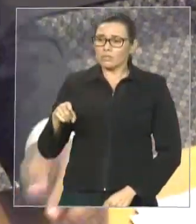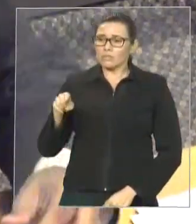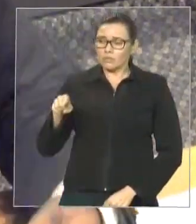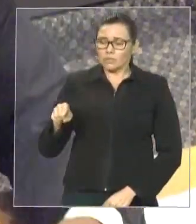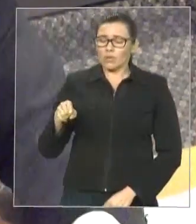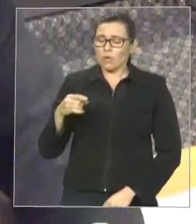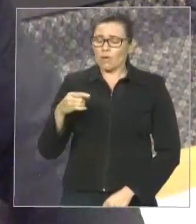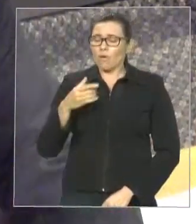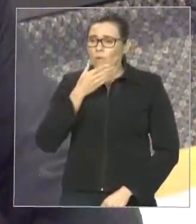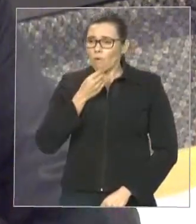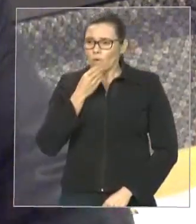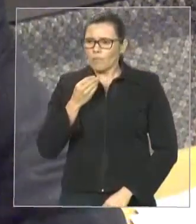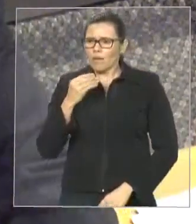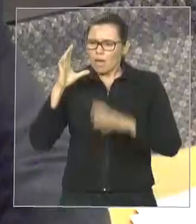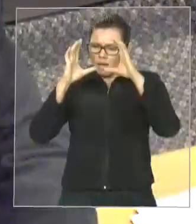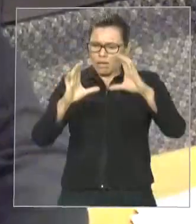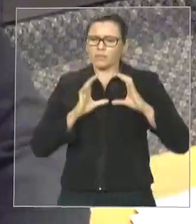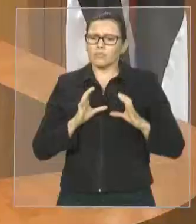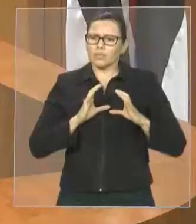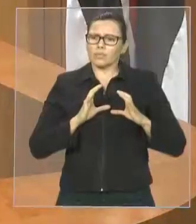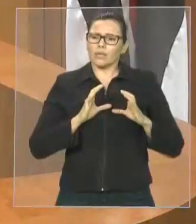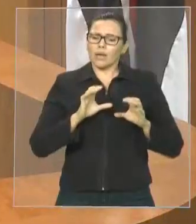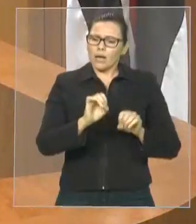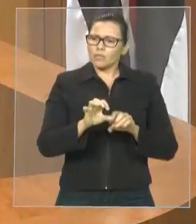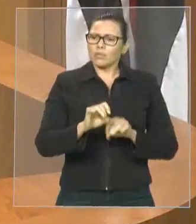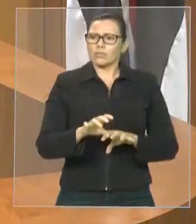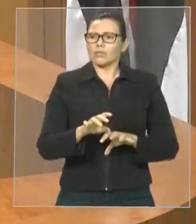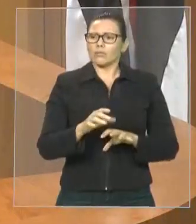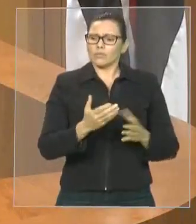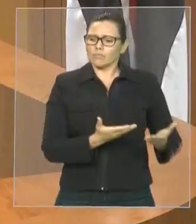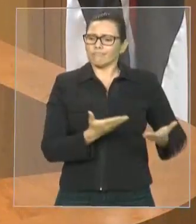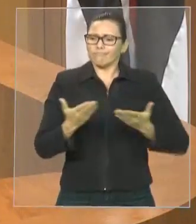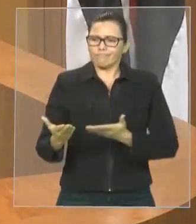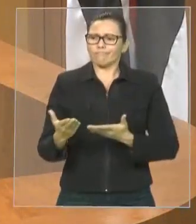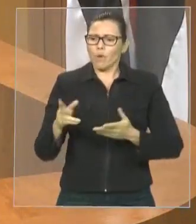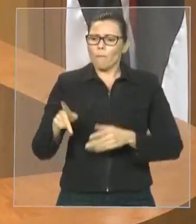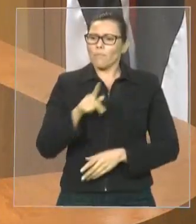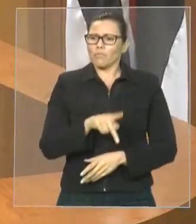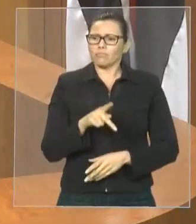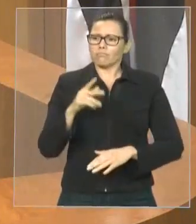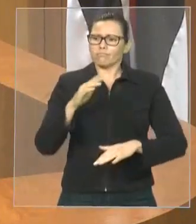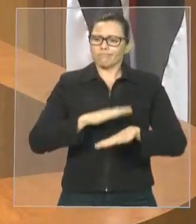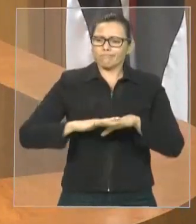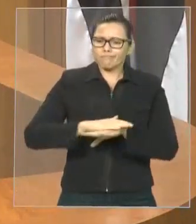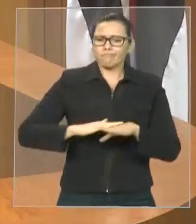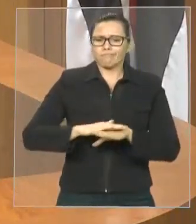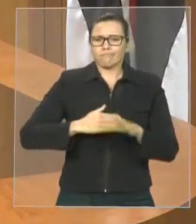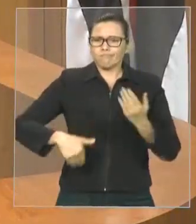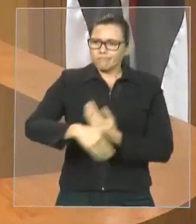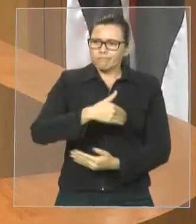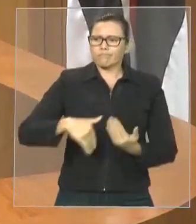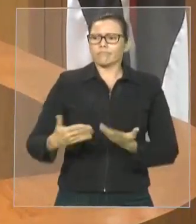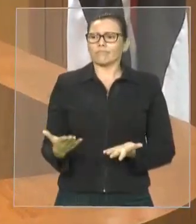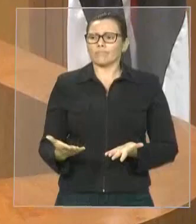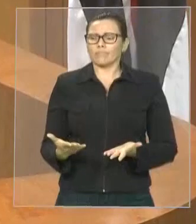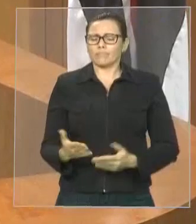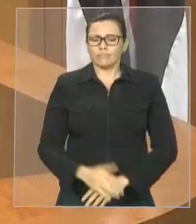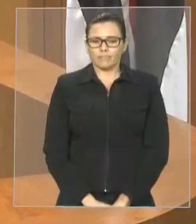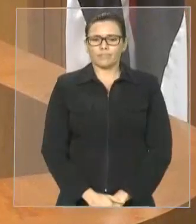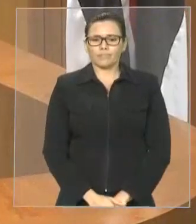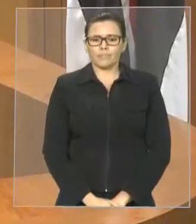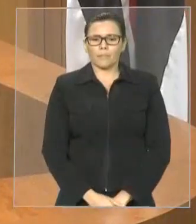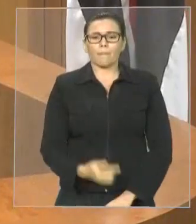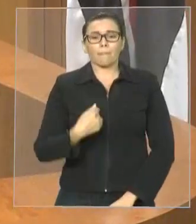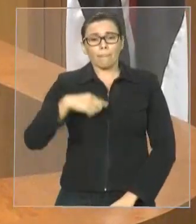educação. Muito obrigado, deputado Eduardo. Agradeço a parte do deputado Wellington do Curso. E aqui eu quero lembrar outro ponto, senhores e senhoras